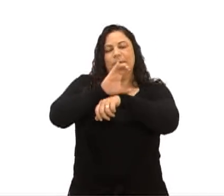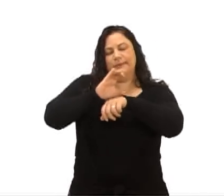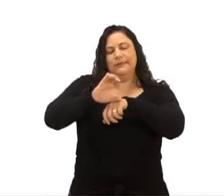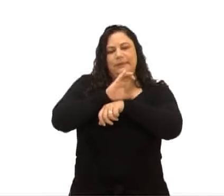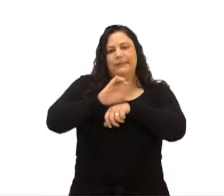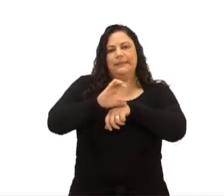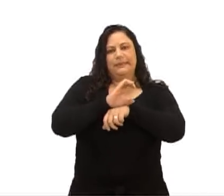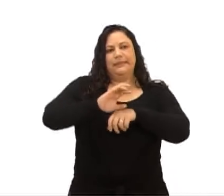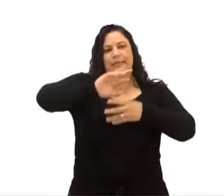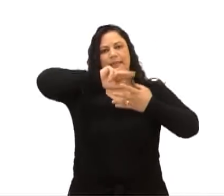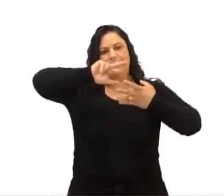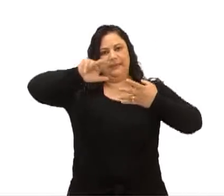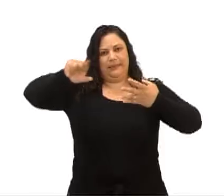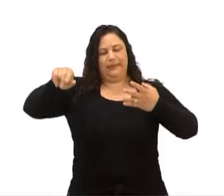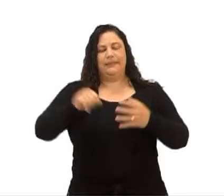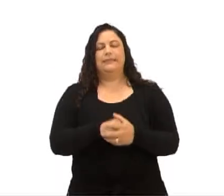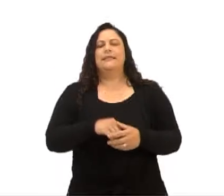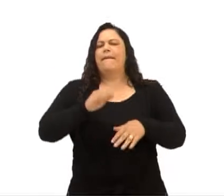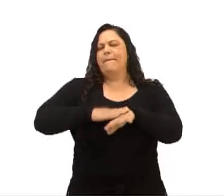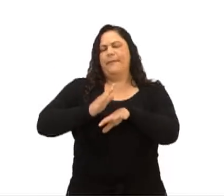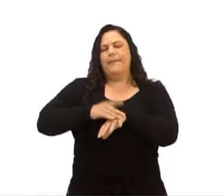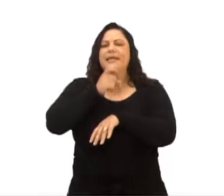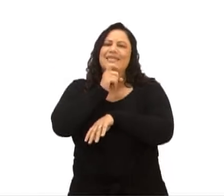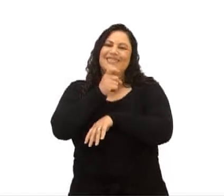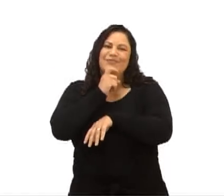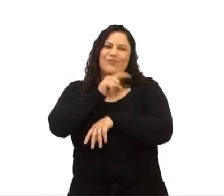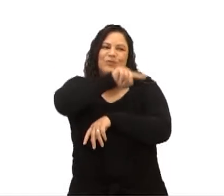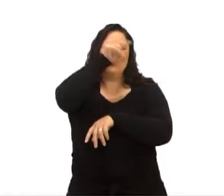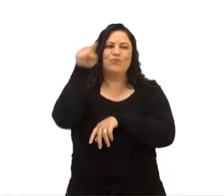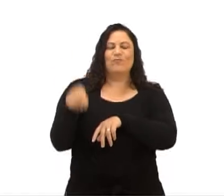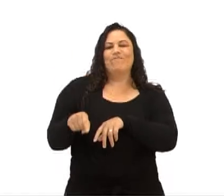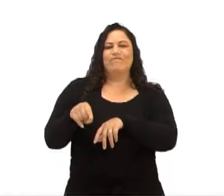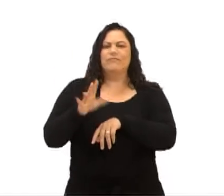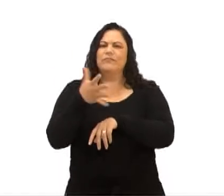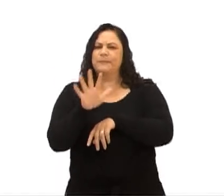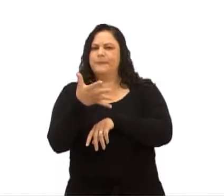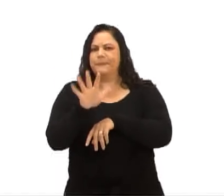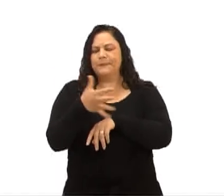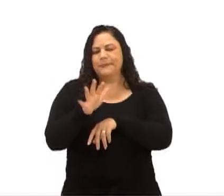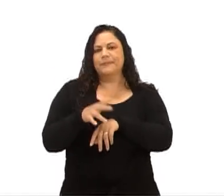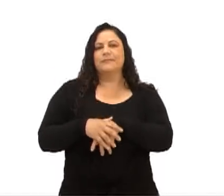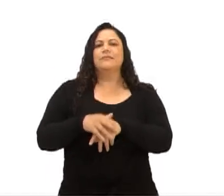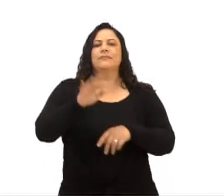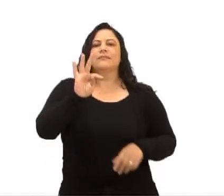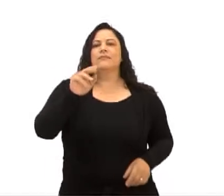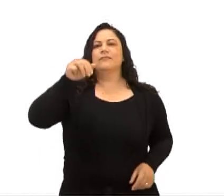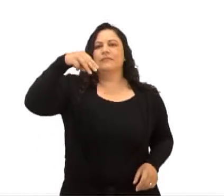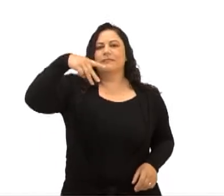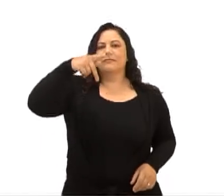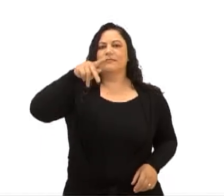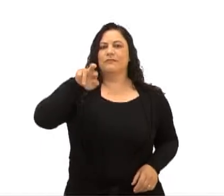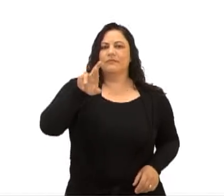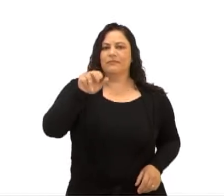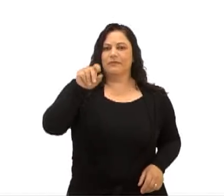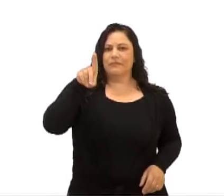polar, subártico, desértico, continental. E os climas temperados, no mapa com as cores